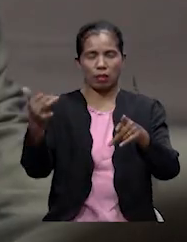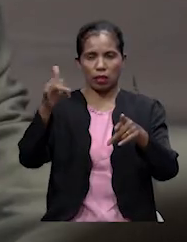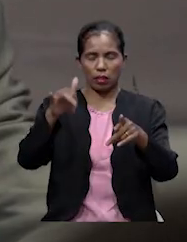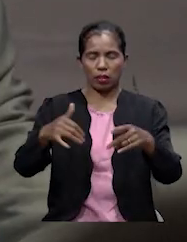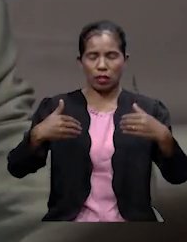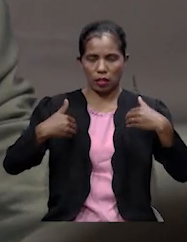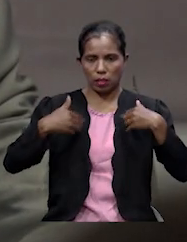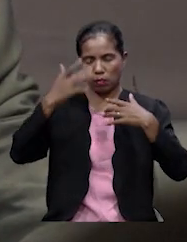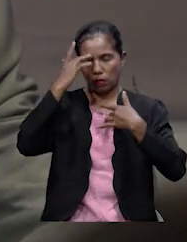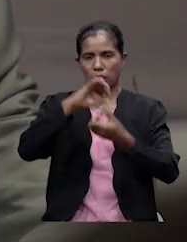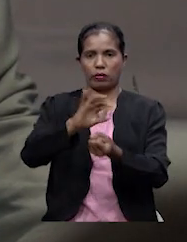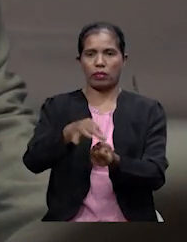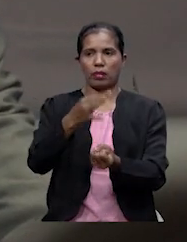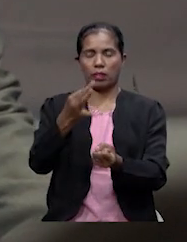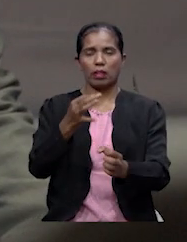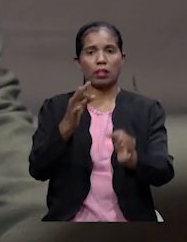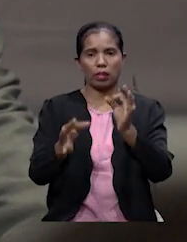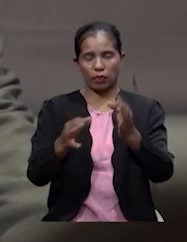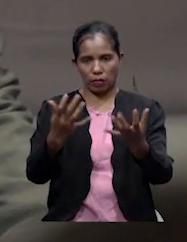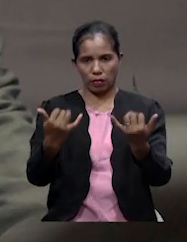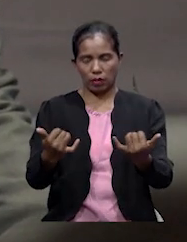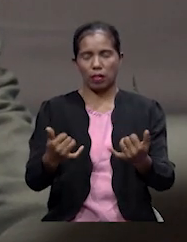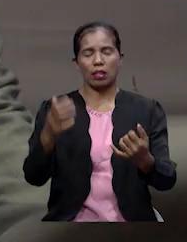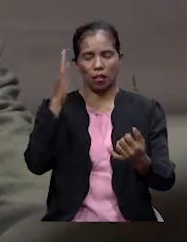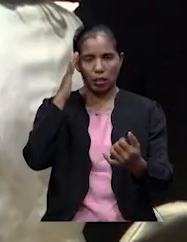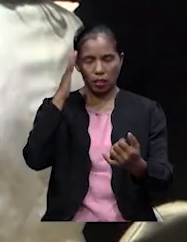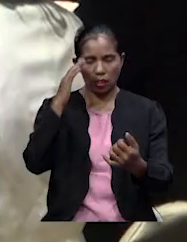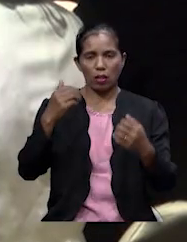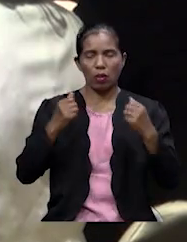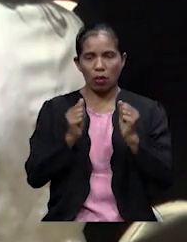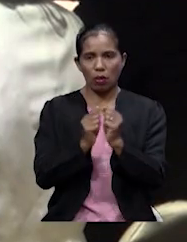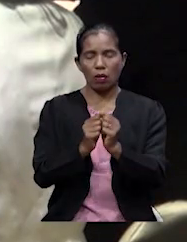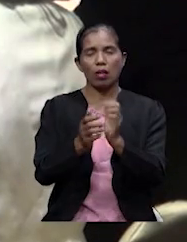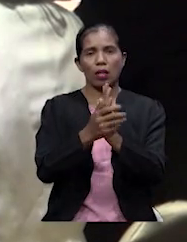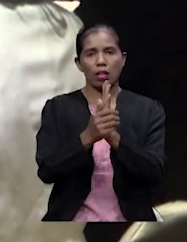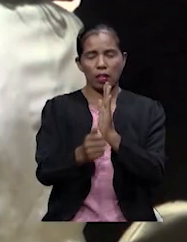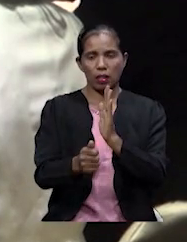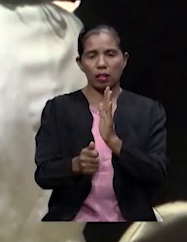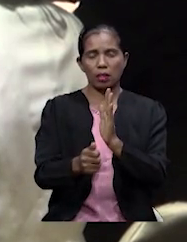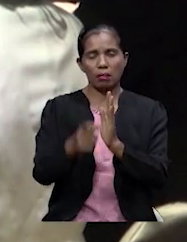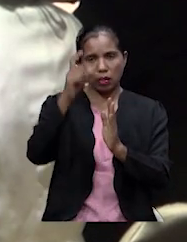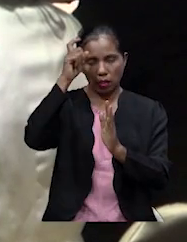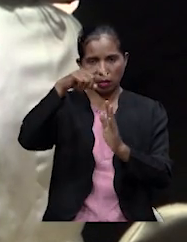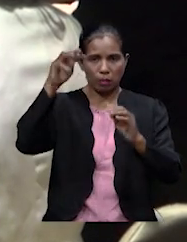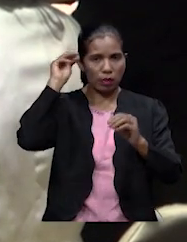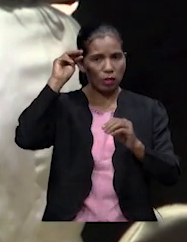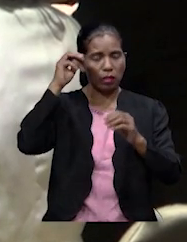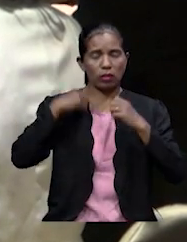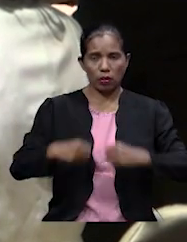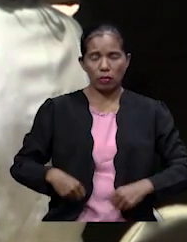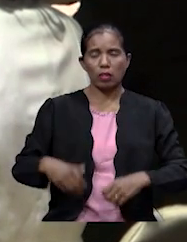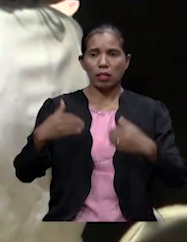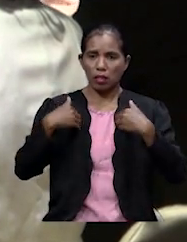positivo COVID-19. Mas que não é, nem reconhece a capacidade nebe Ministério de Saúde e a pode forte